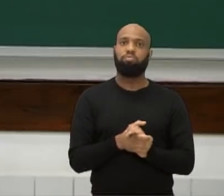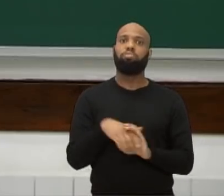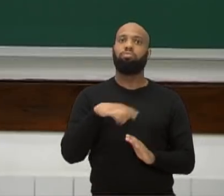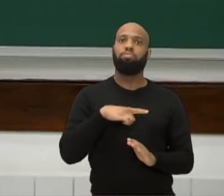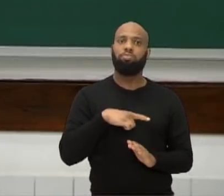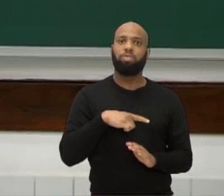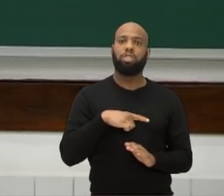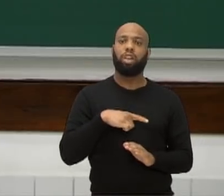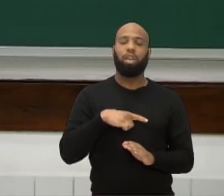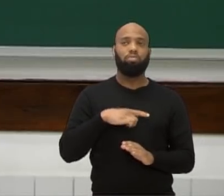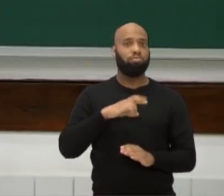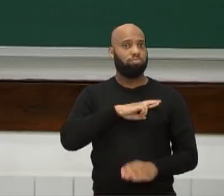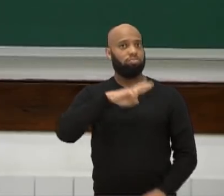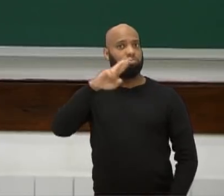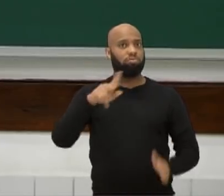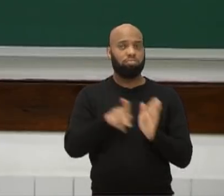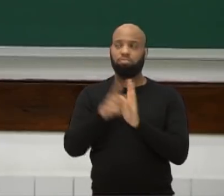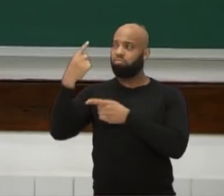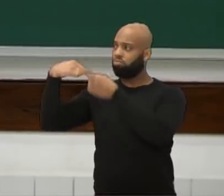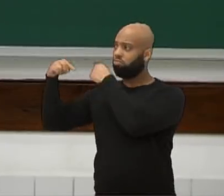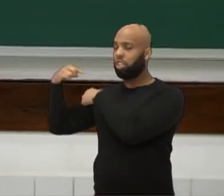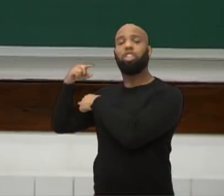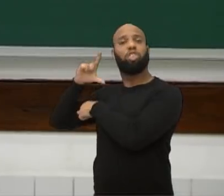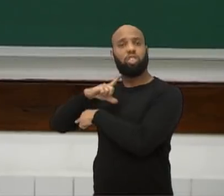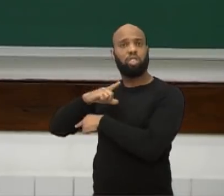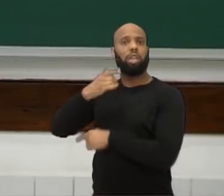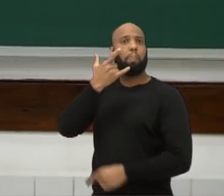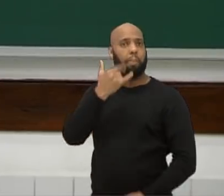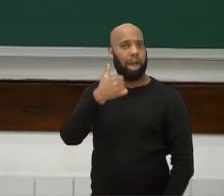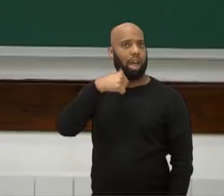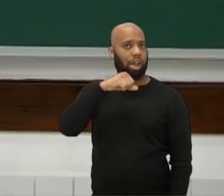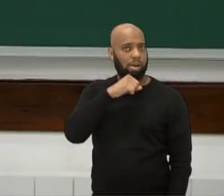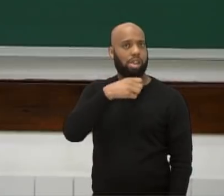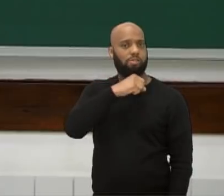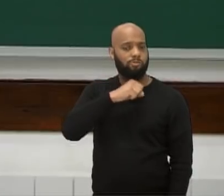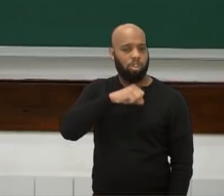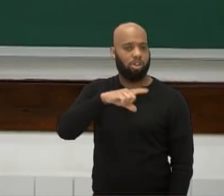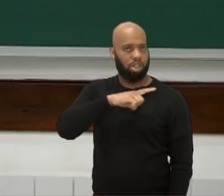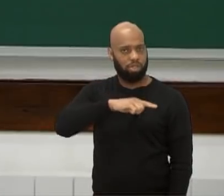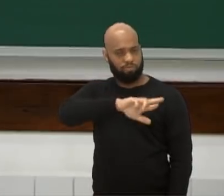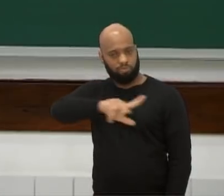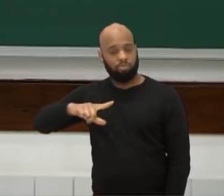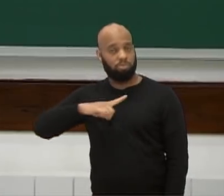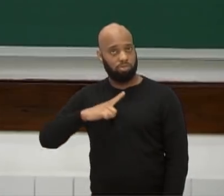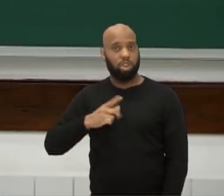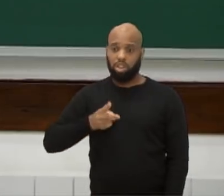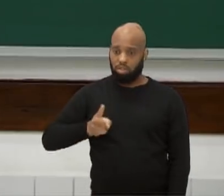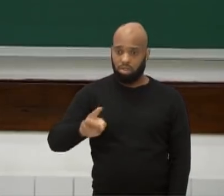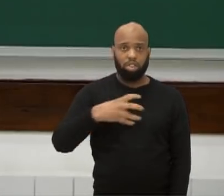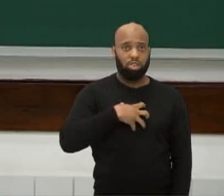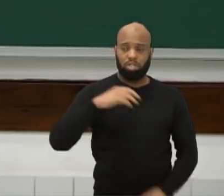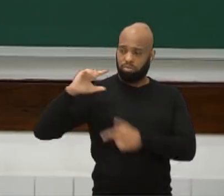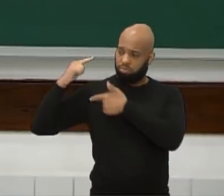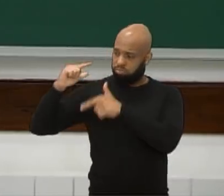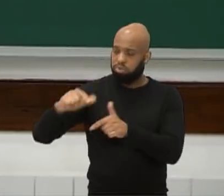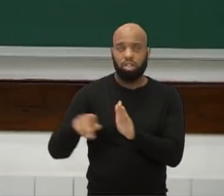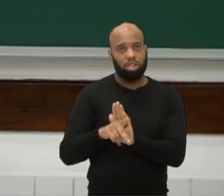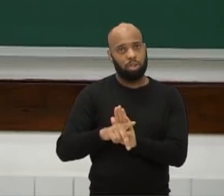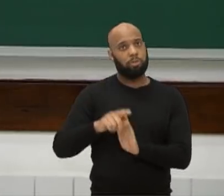essas religiões africanas de seus antepassados, seus pais, seus avós, enfim, e mantinham suas